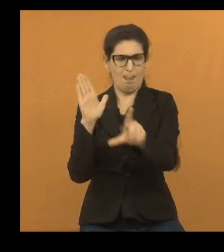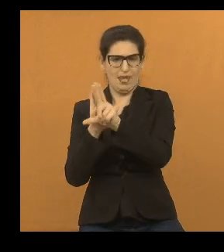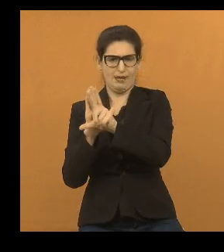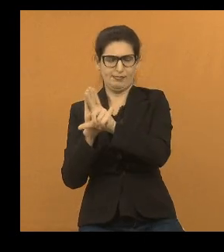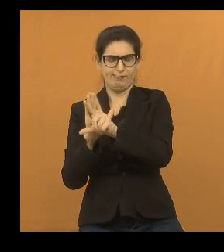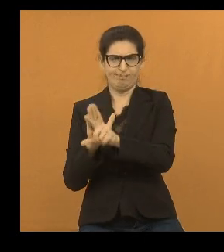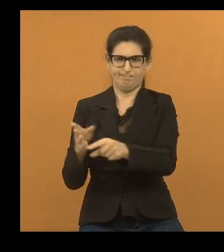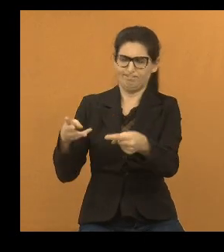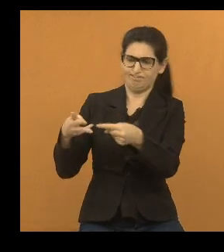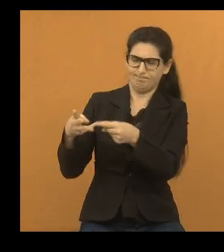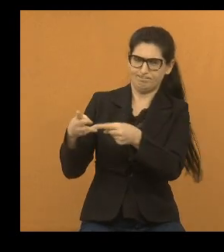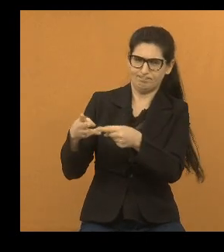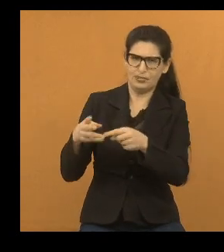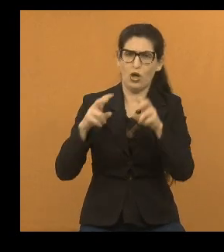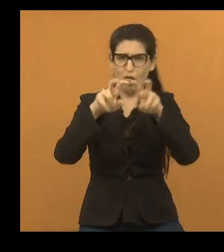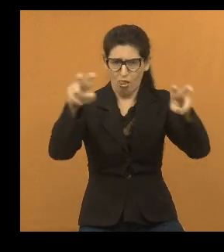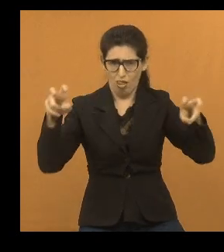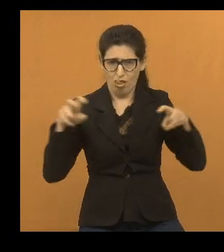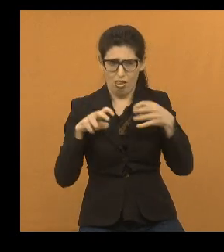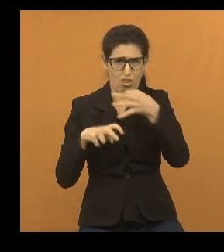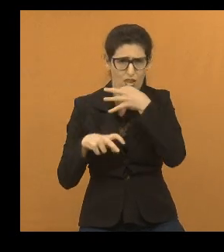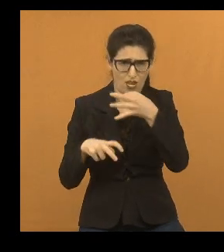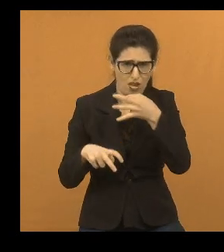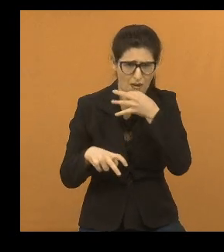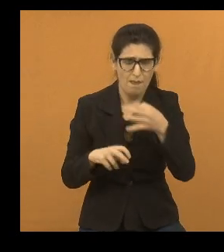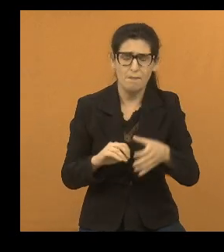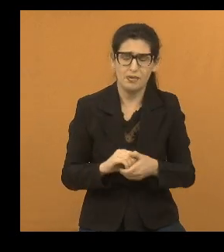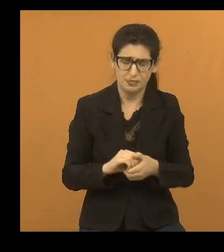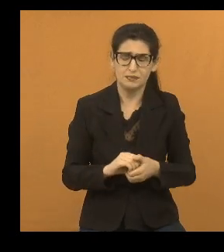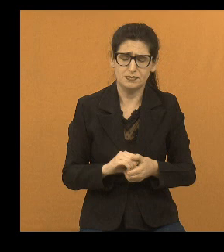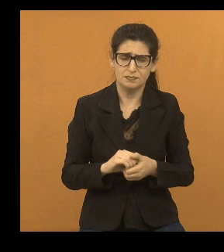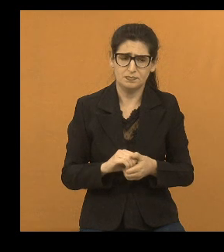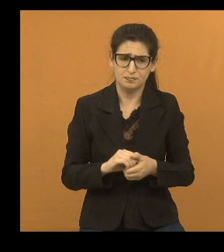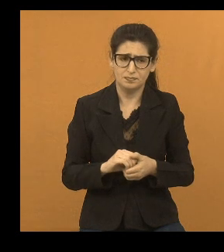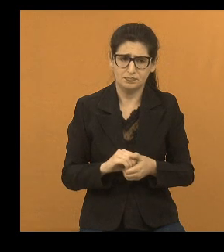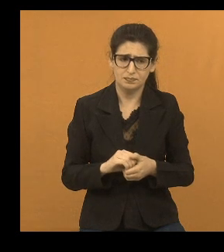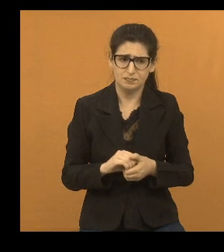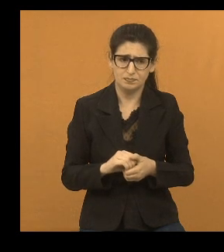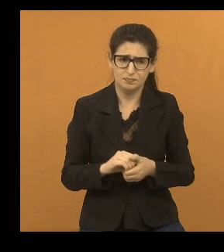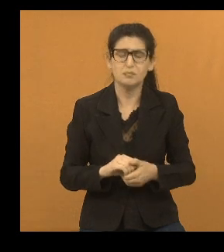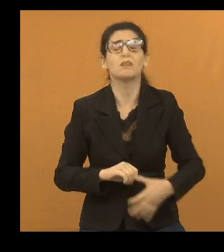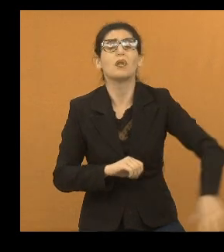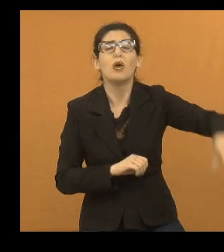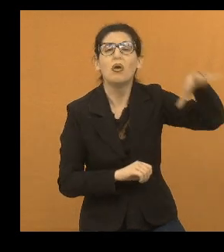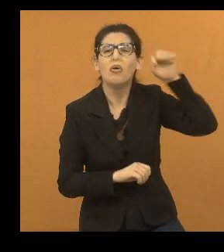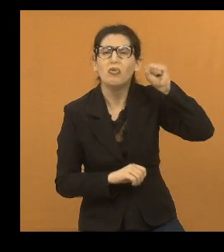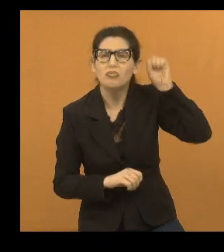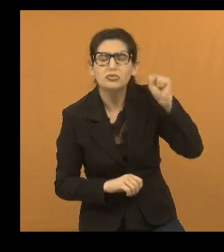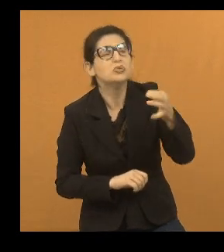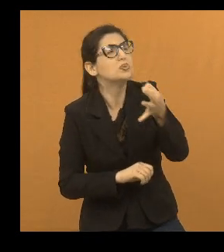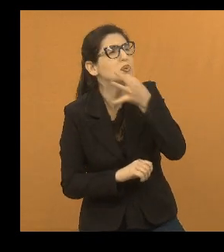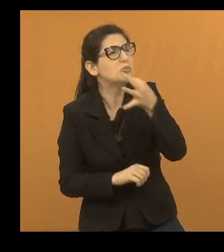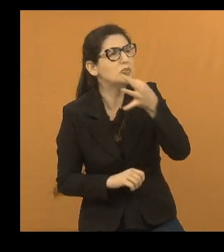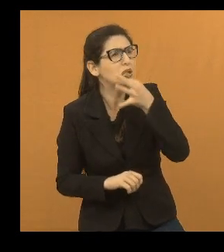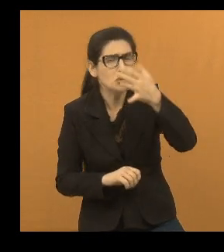terceira fase, que são as audiências públicas, no qual a gente já está escutando as sugestões dos moradores, estamos